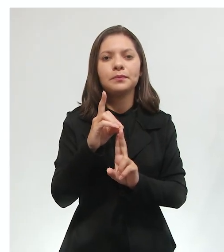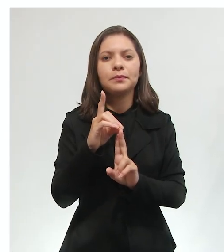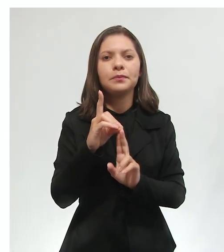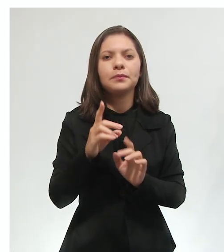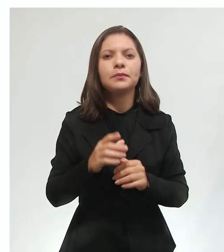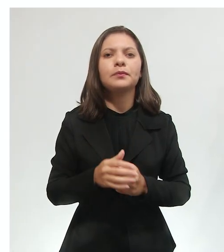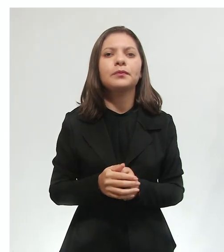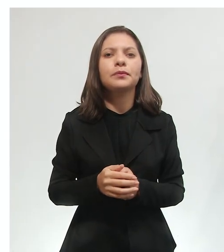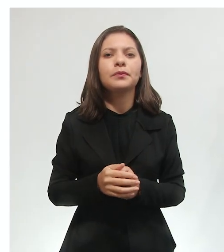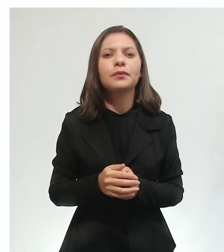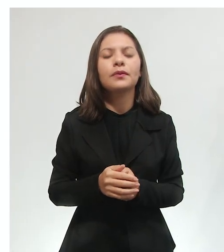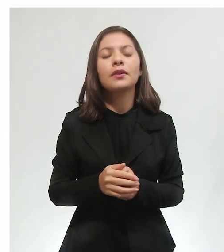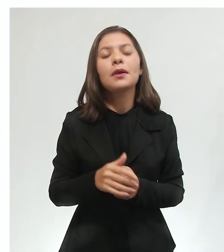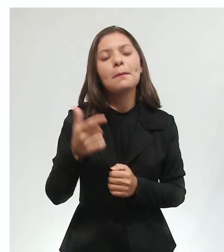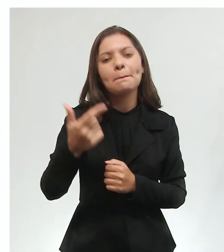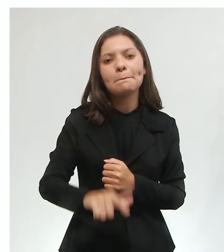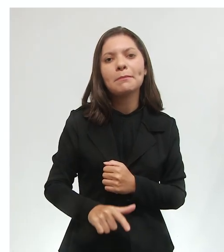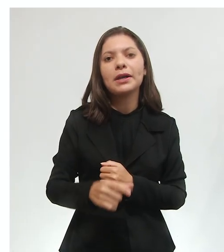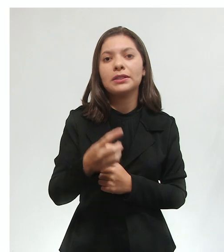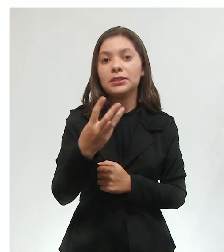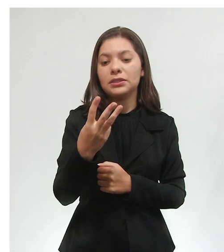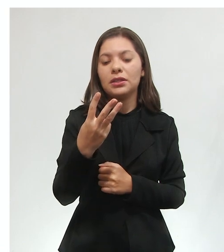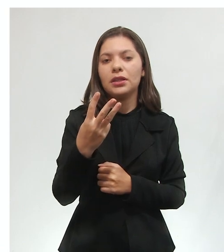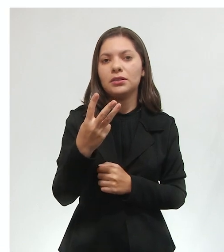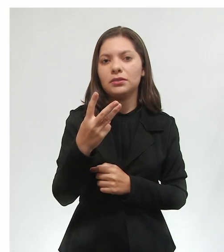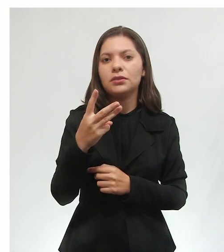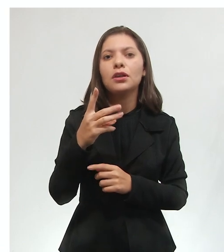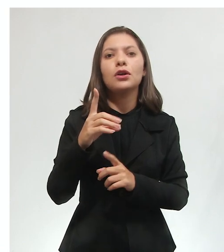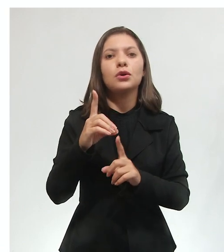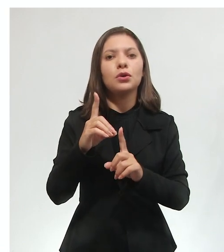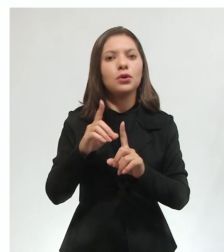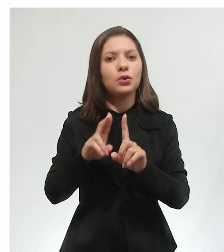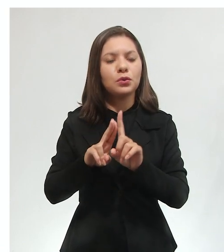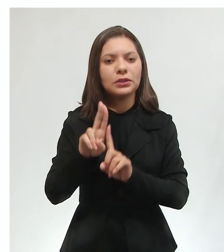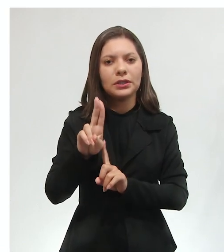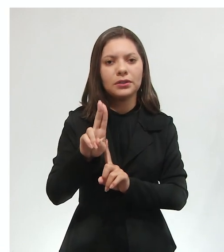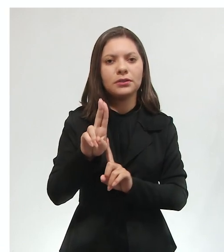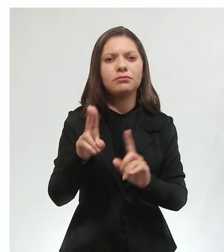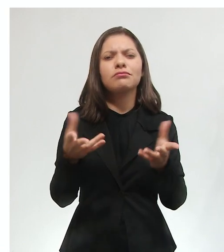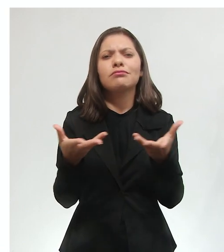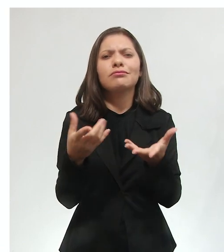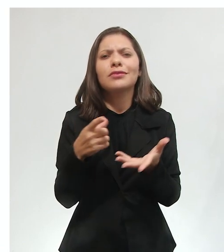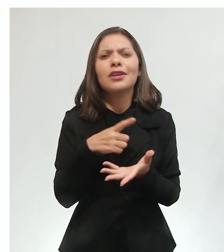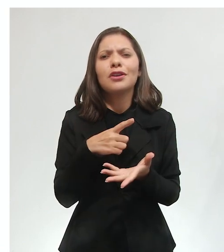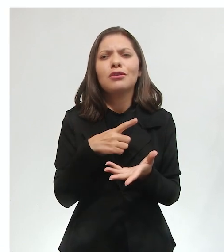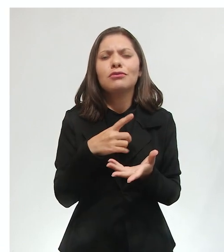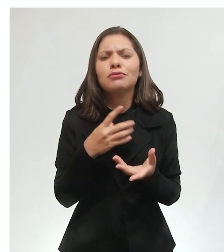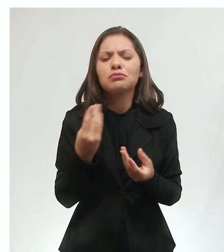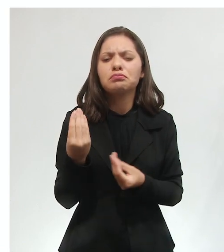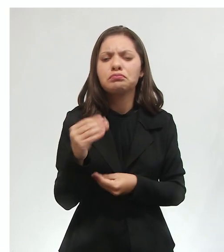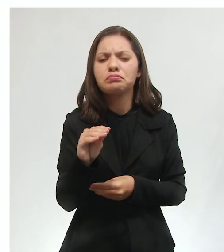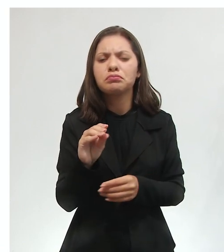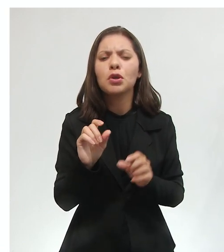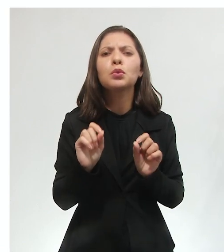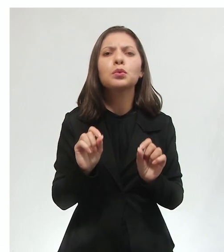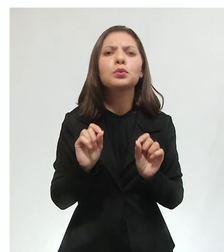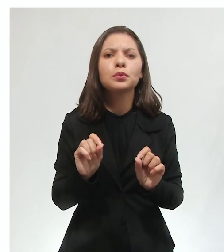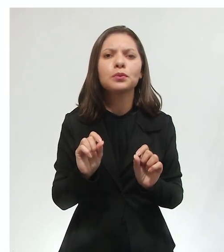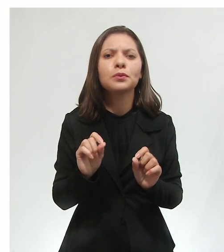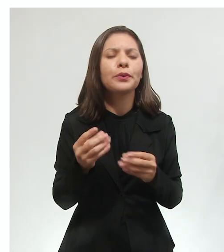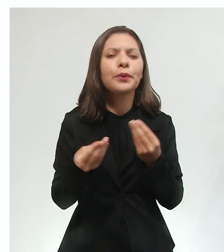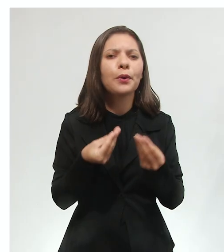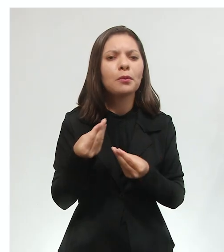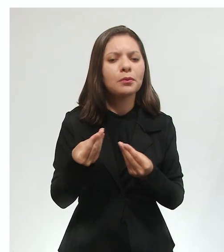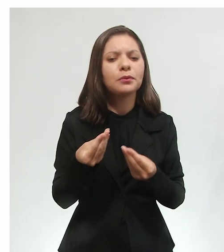e 3 unidades. Então, o que eu vou fazer com essa informação? Eu vou colocar as unidades